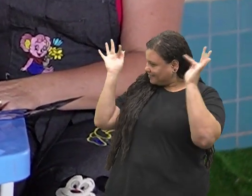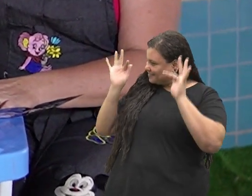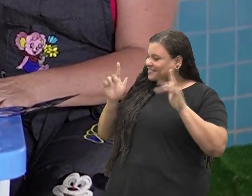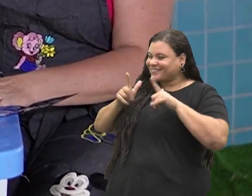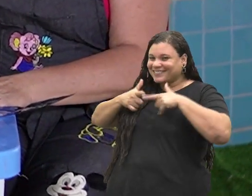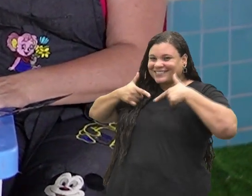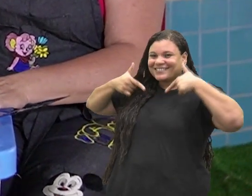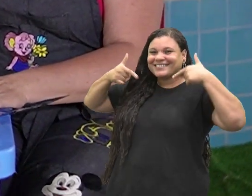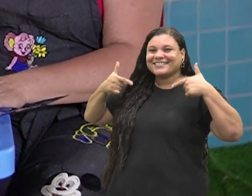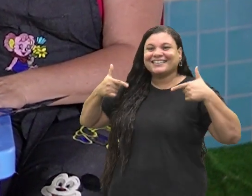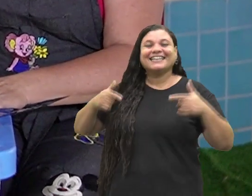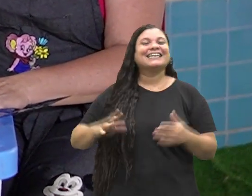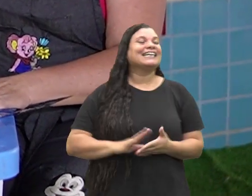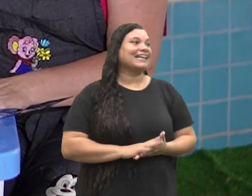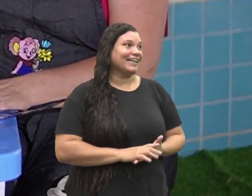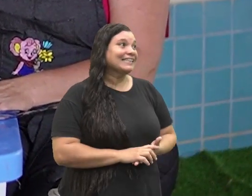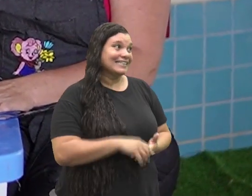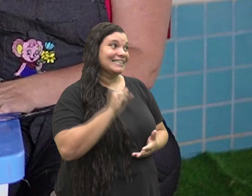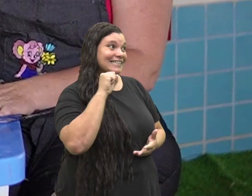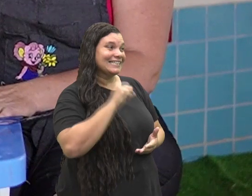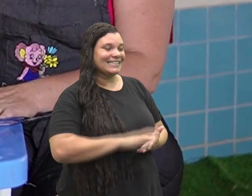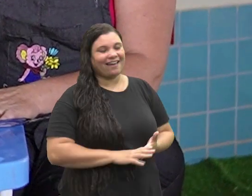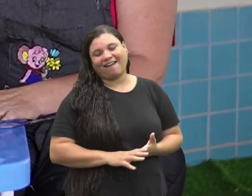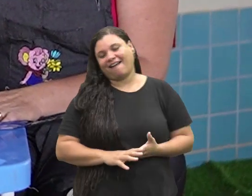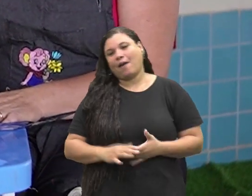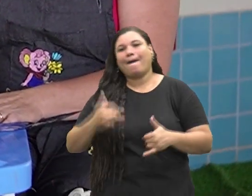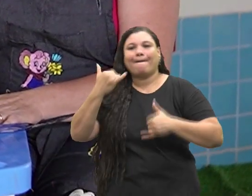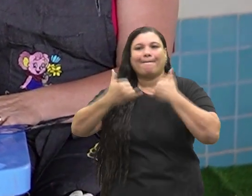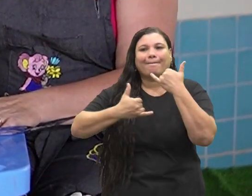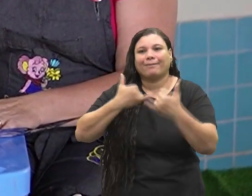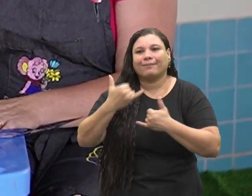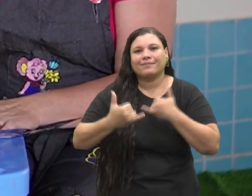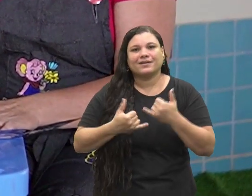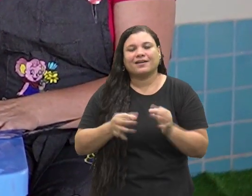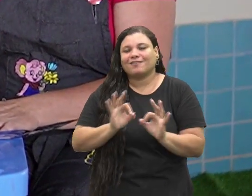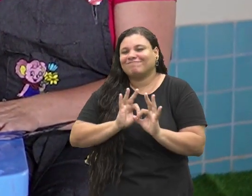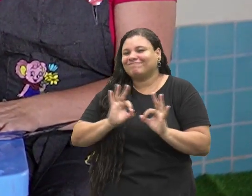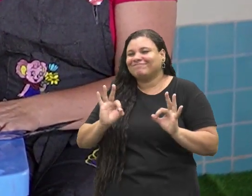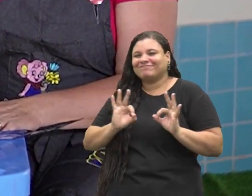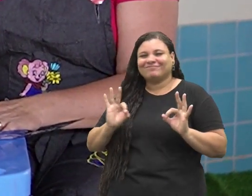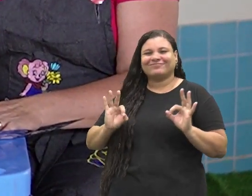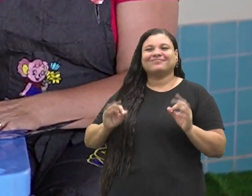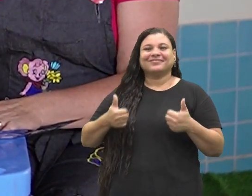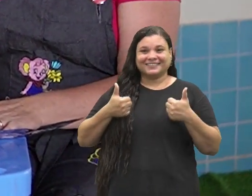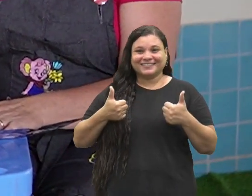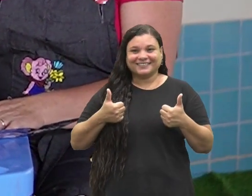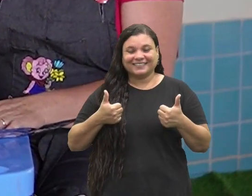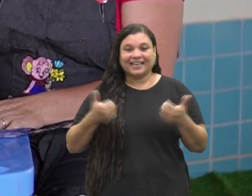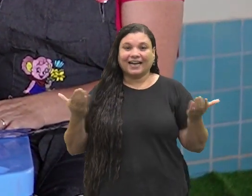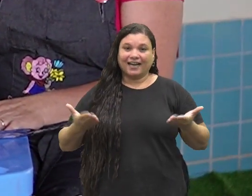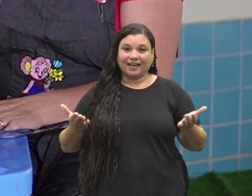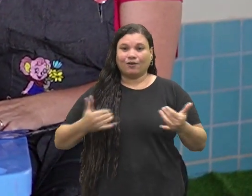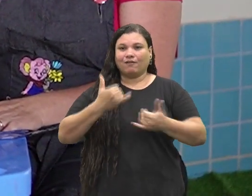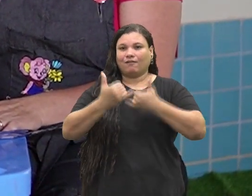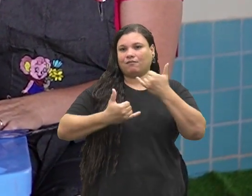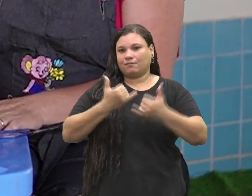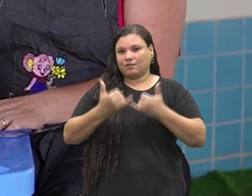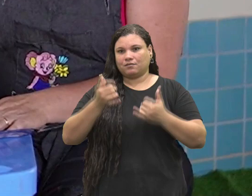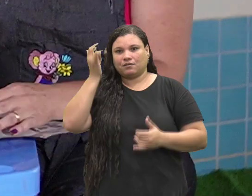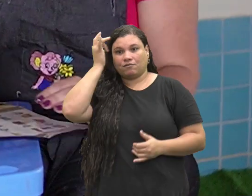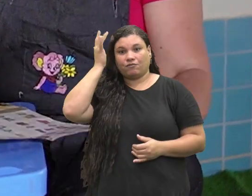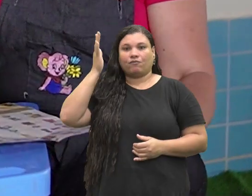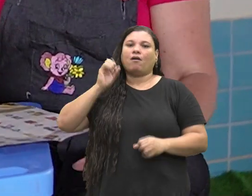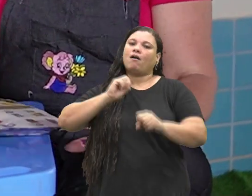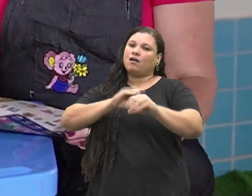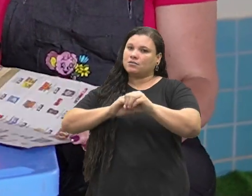como? Brincar é muito bom, não é mesmo? Vamos para a primeira brincadeira? Essa brincadeira é muito fácil.